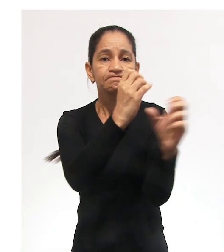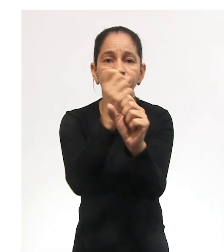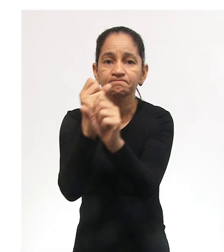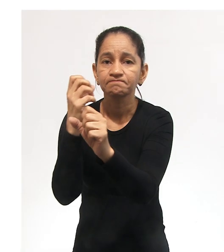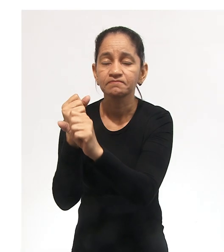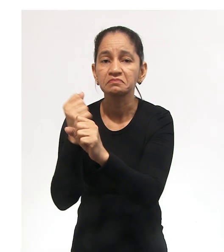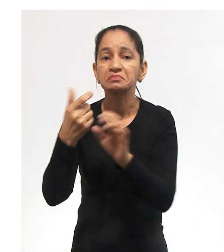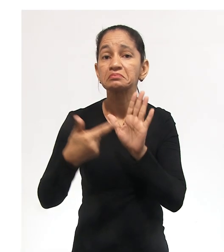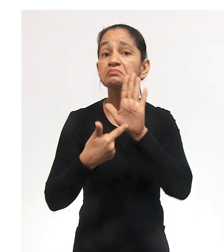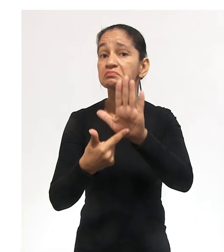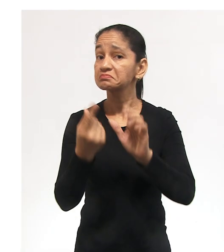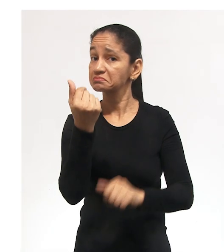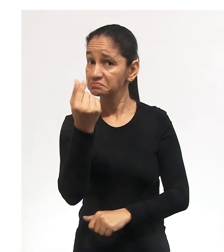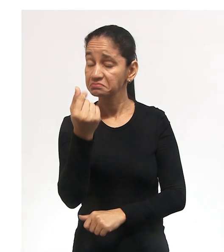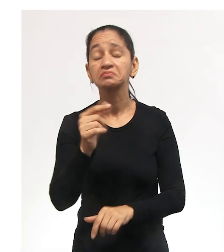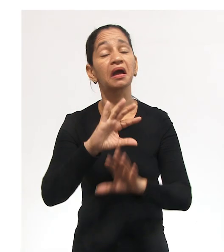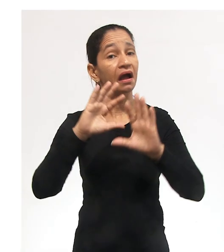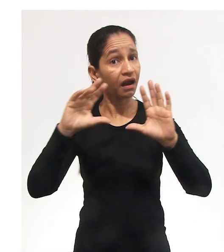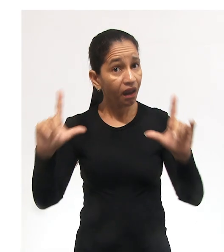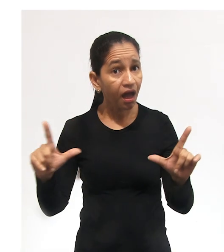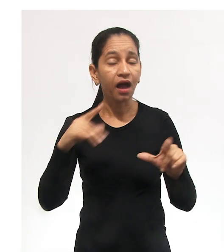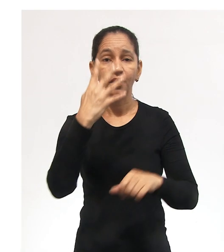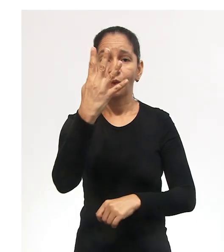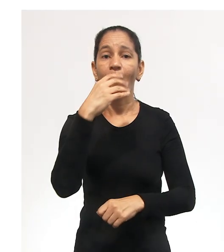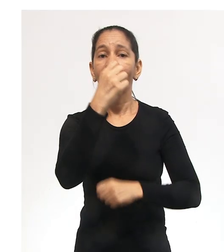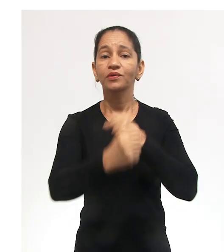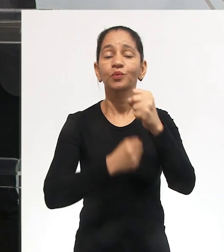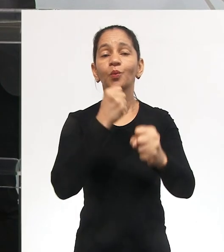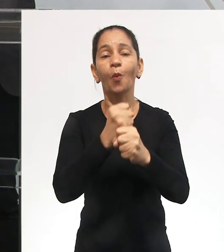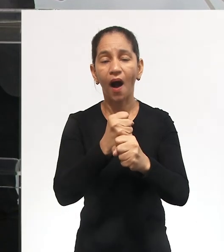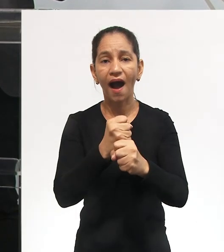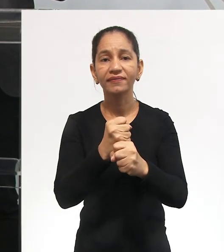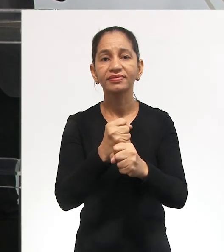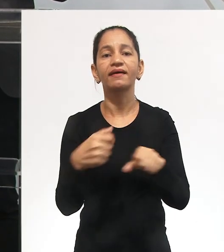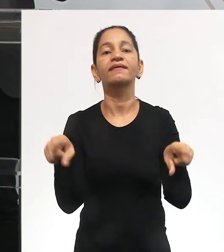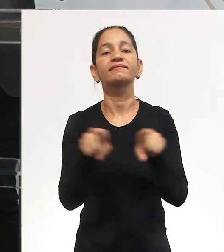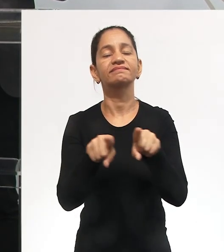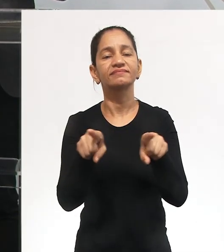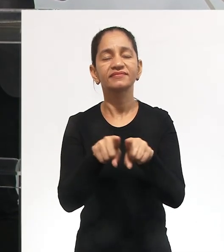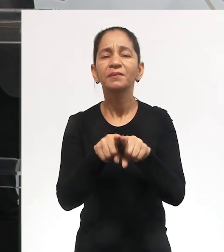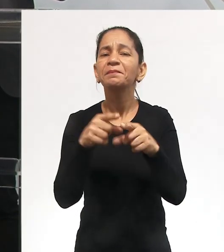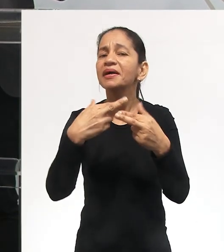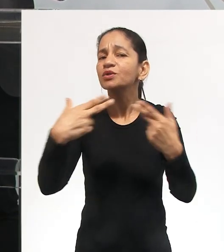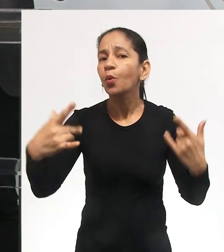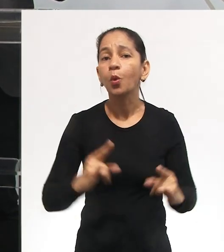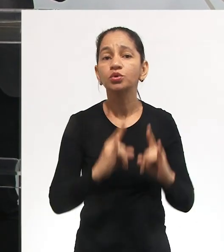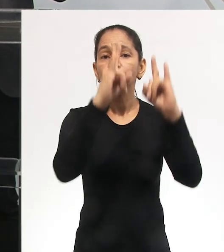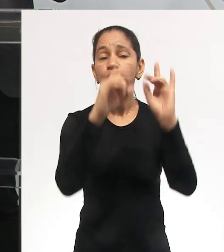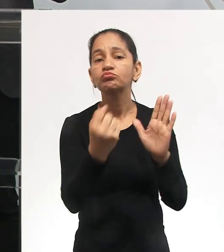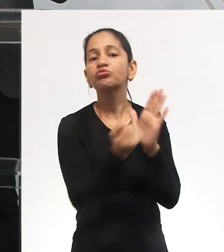accountability, né? Tem também a questão do mandato eletivo, da própria eleição, a coisa em si, os prédios, né?